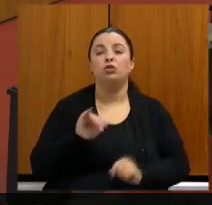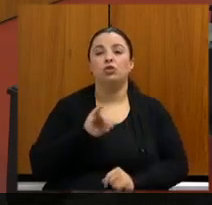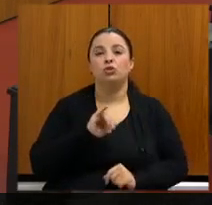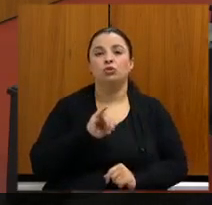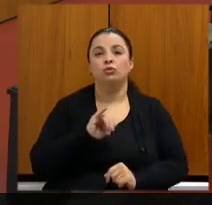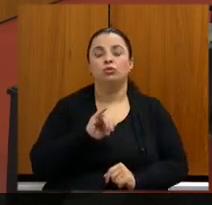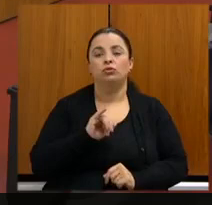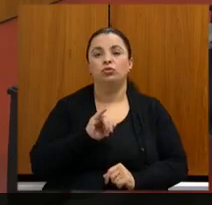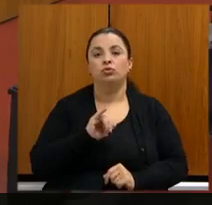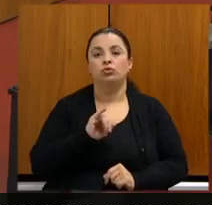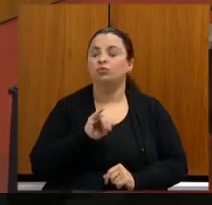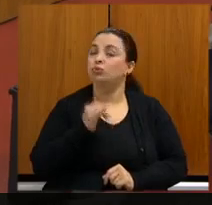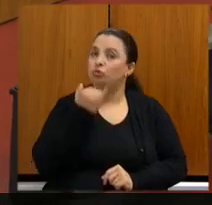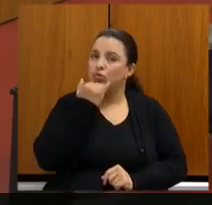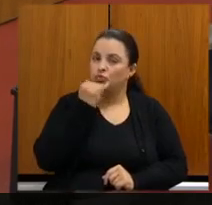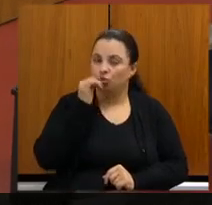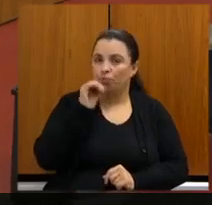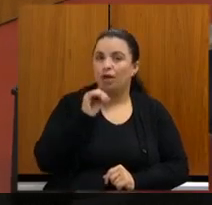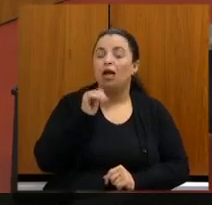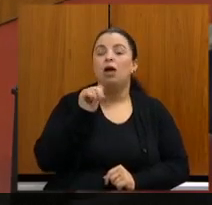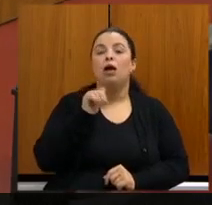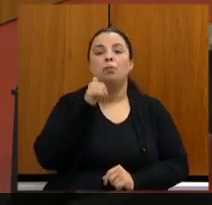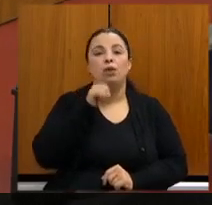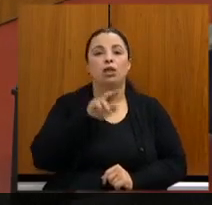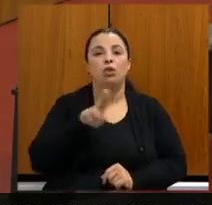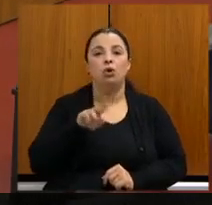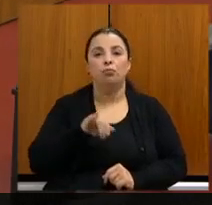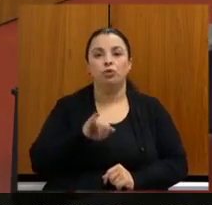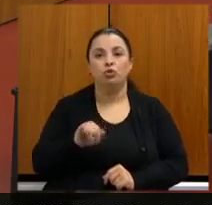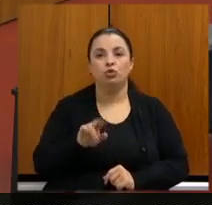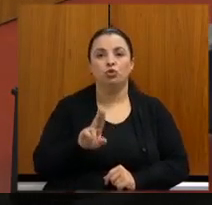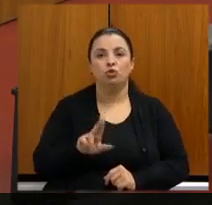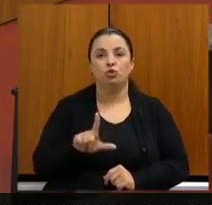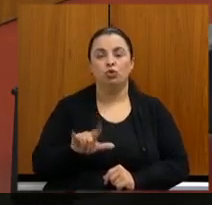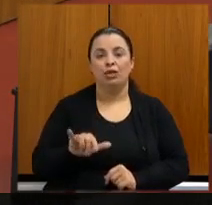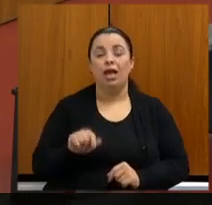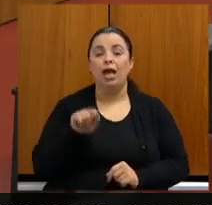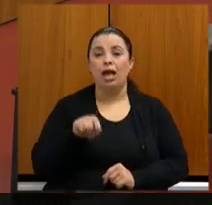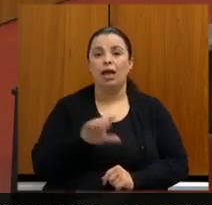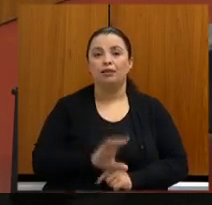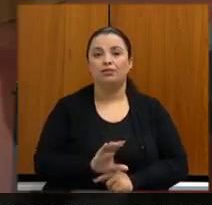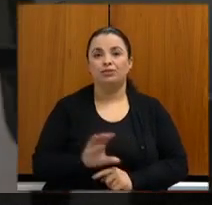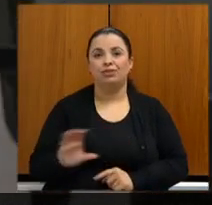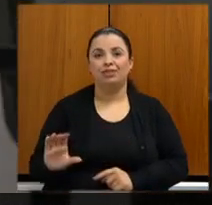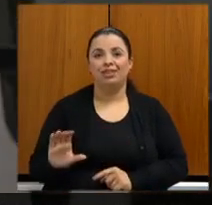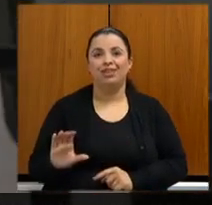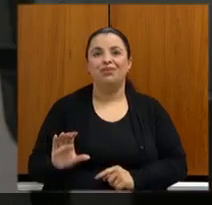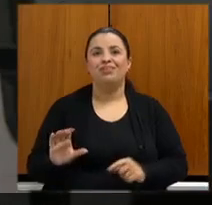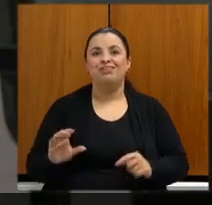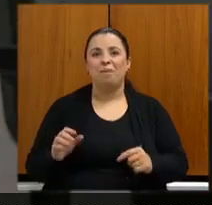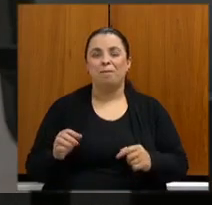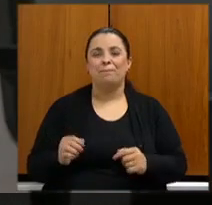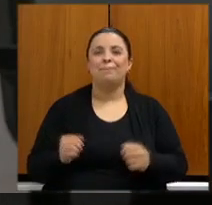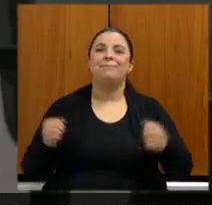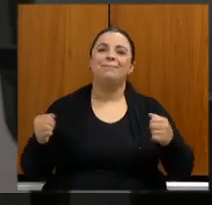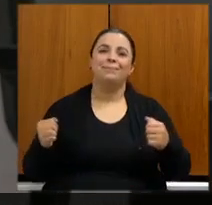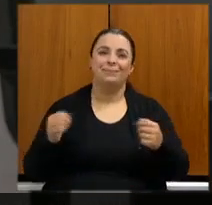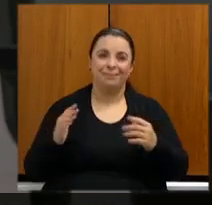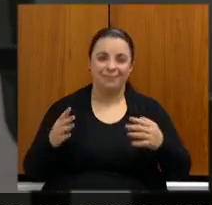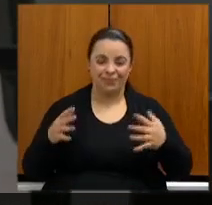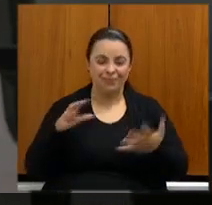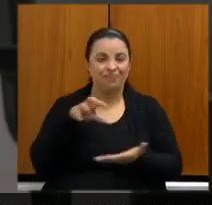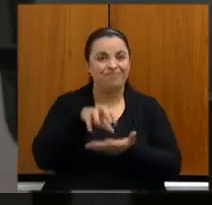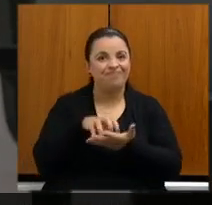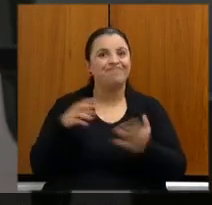a senhora Julia Veloso dos Santos ela é coordenadora do centro de referência Direitos Humanos